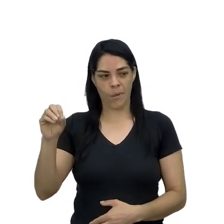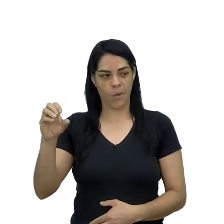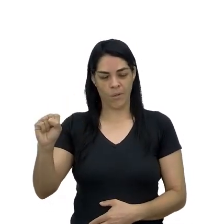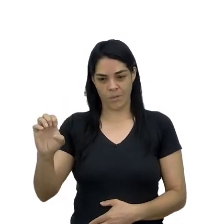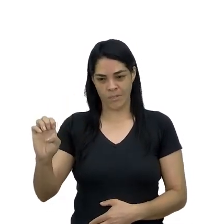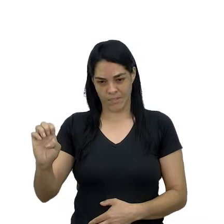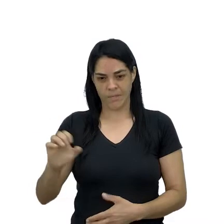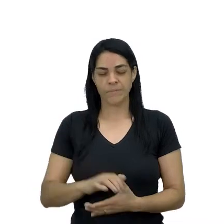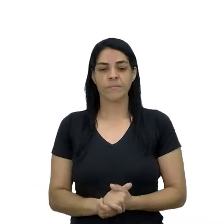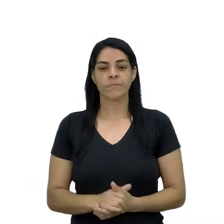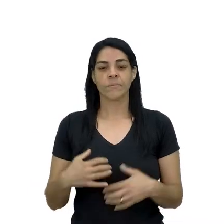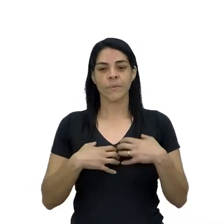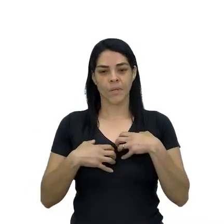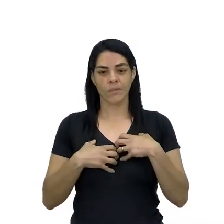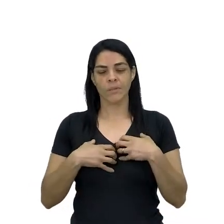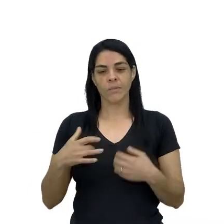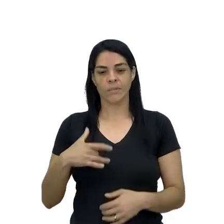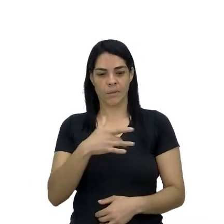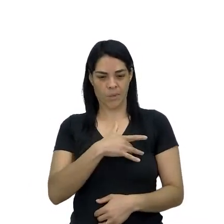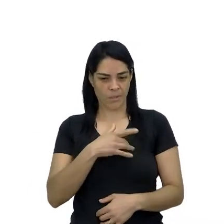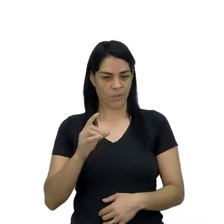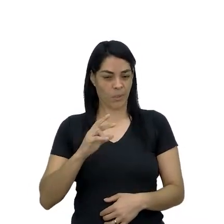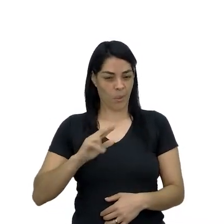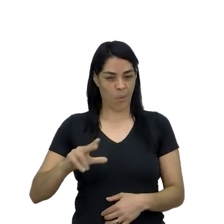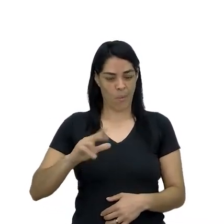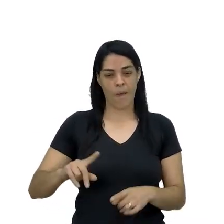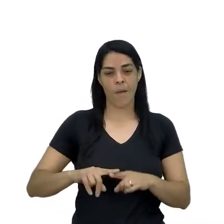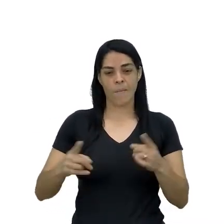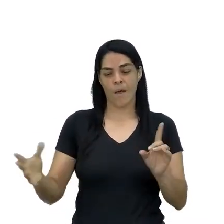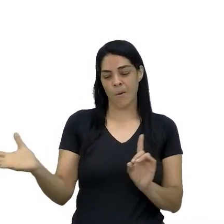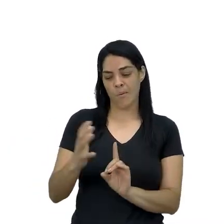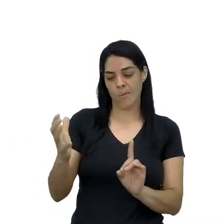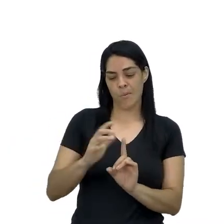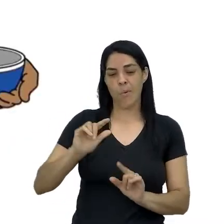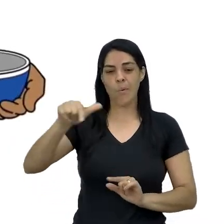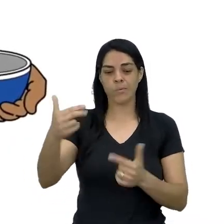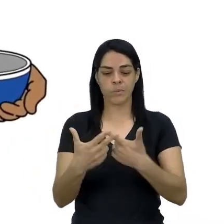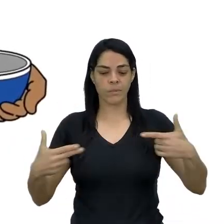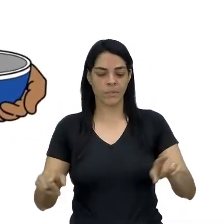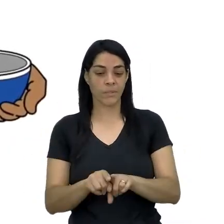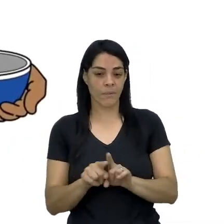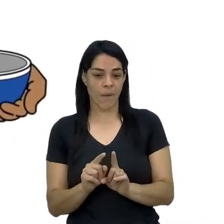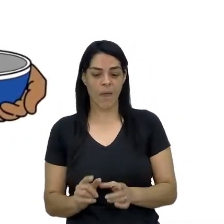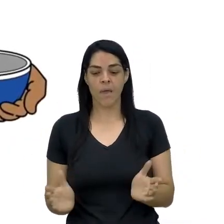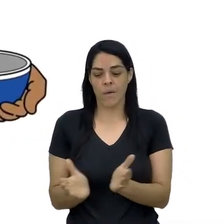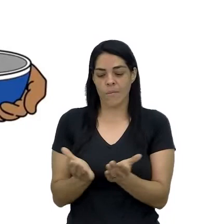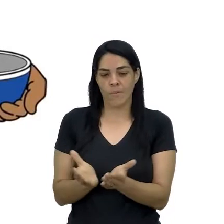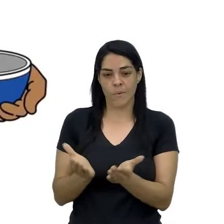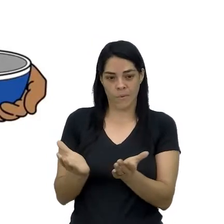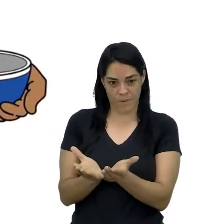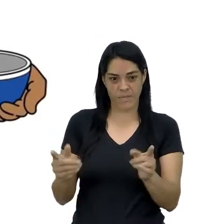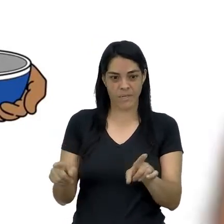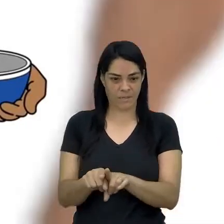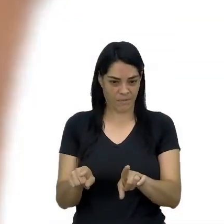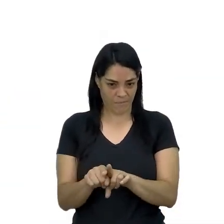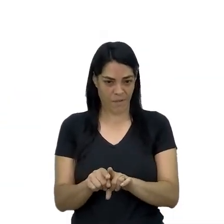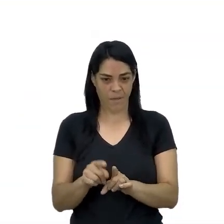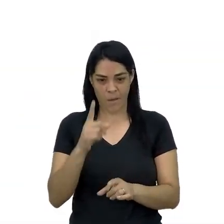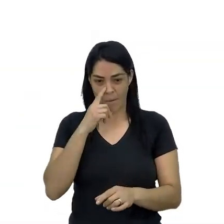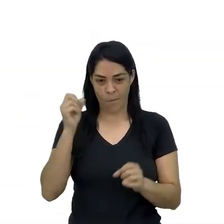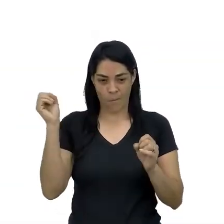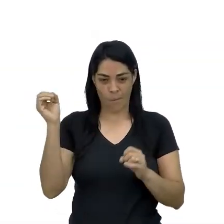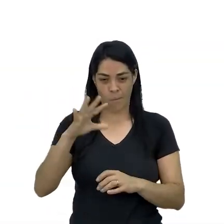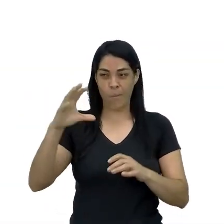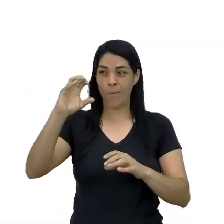saudável. Ele pode também ser influenciado por outros fatores como pobreza ou qualidade do ar.